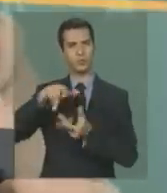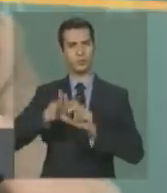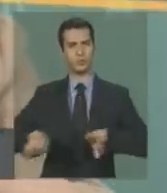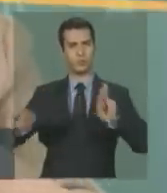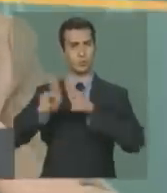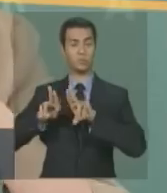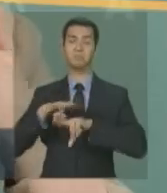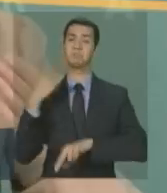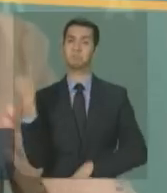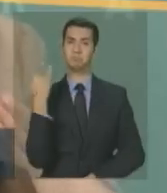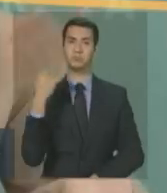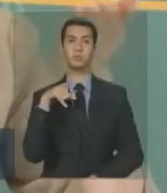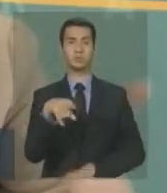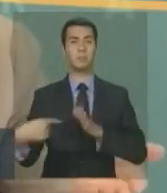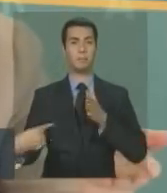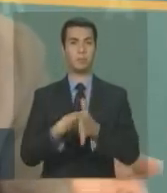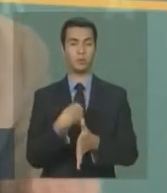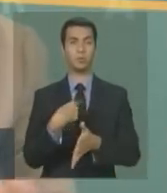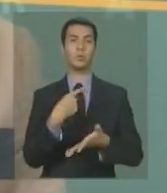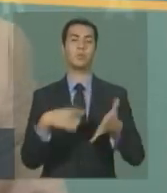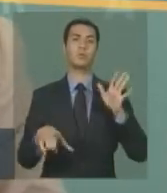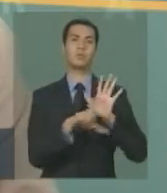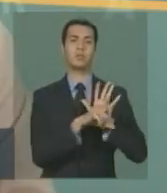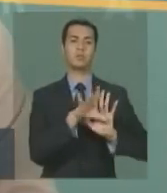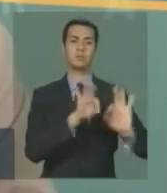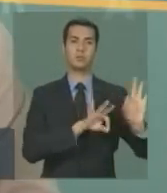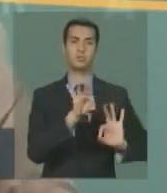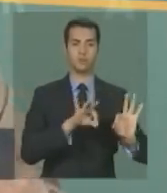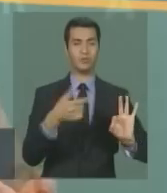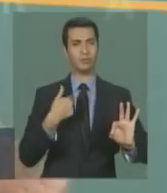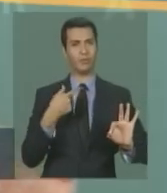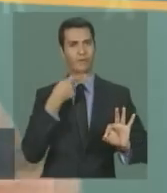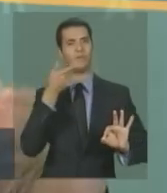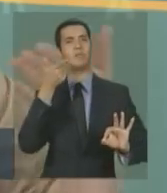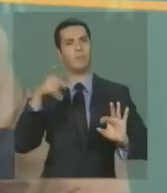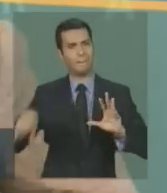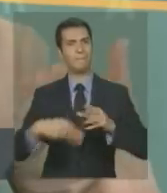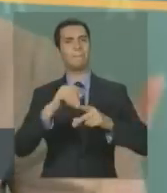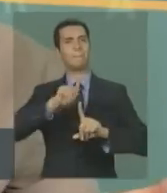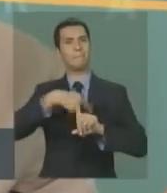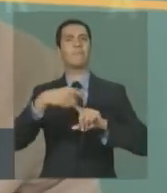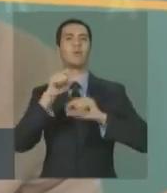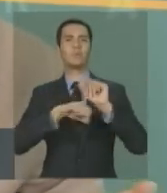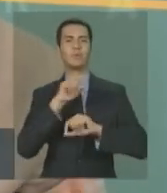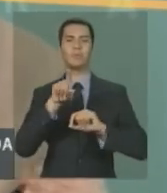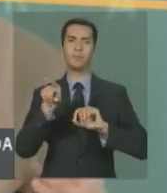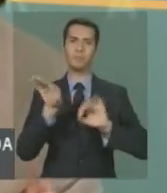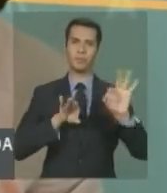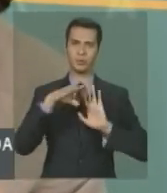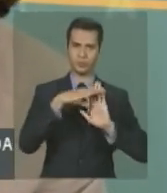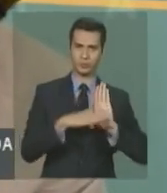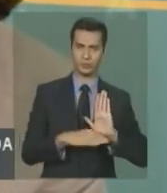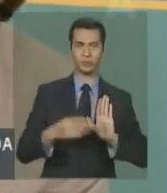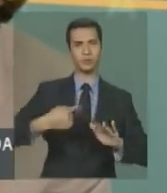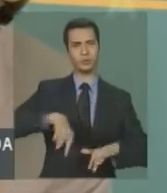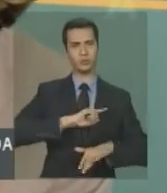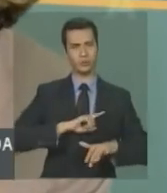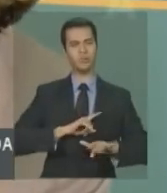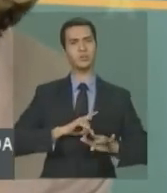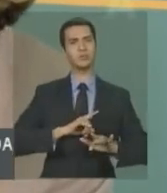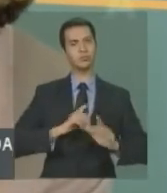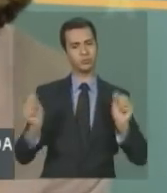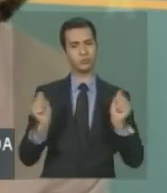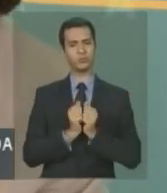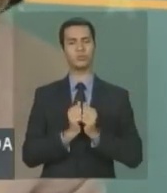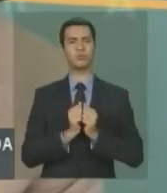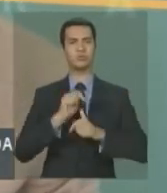aspecto importante porque tu me perguntaste sobre um projeto de lei e eu já quero referir que uma das medidas importantes deste plano é estarmos juntos adaptando